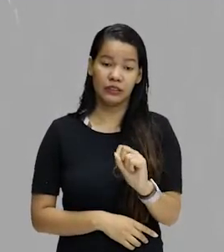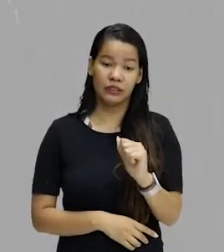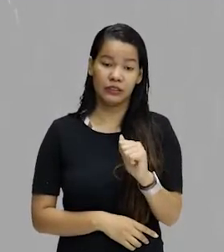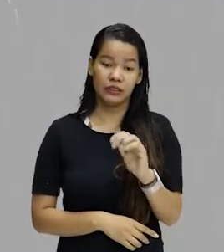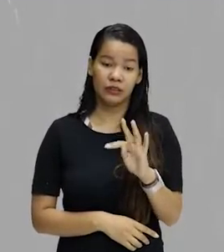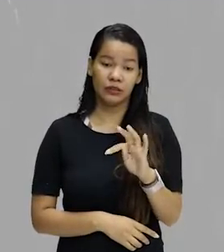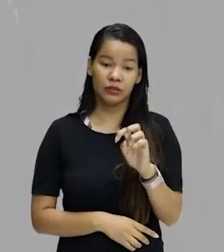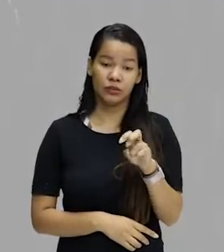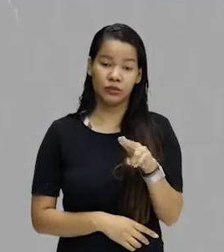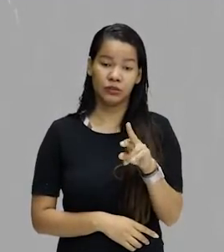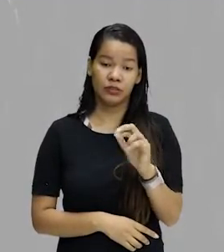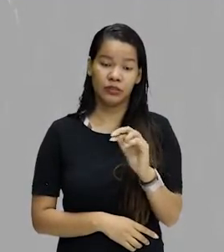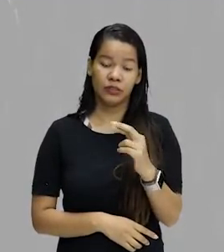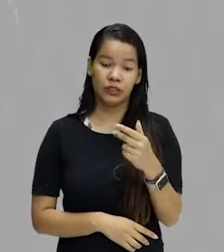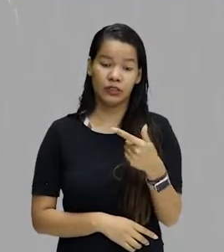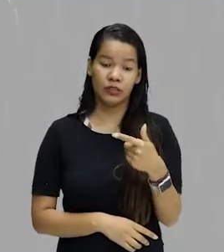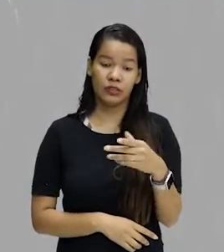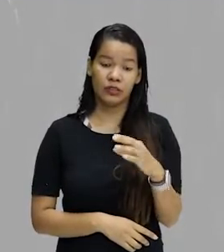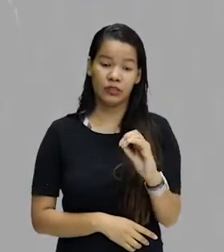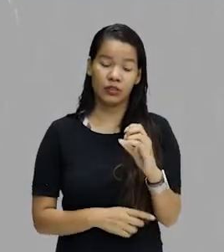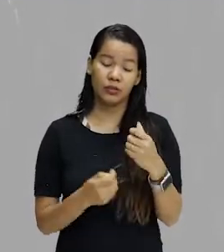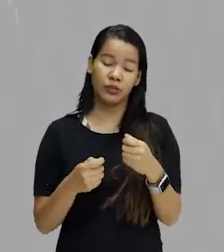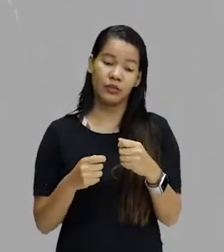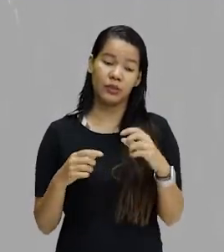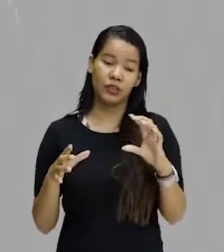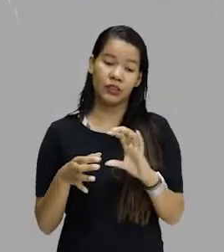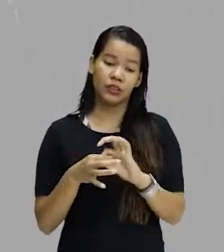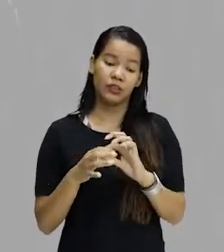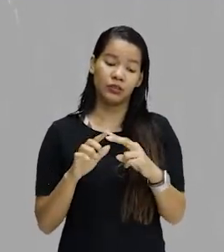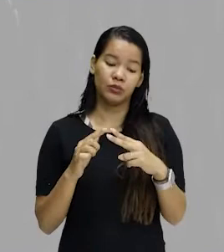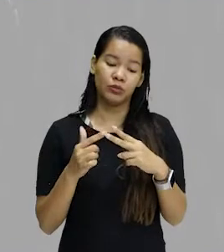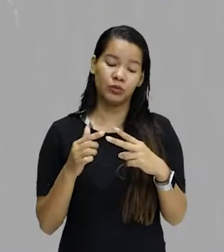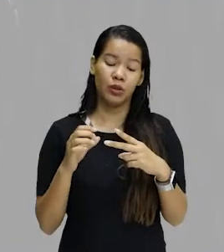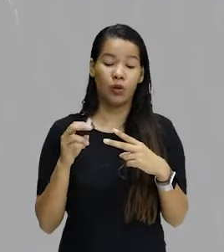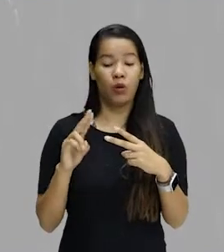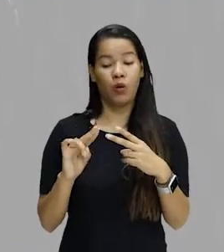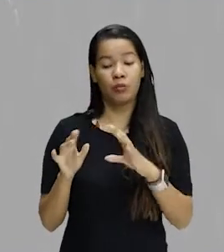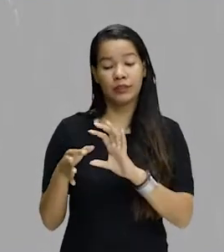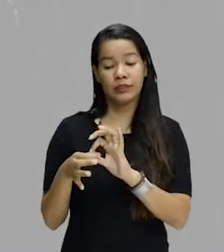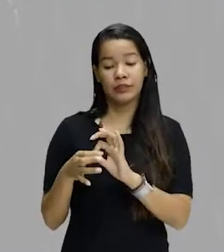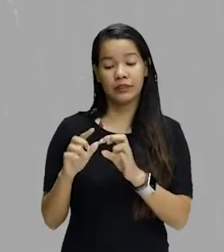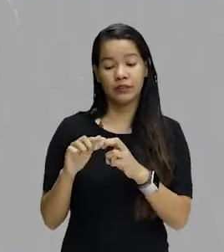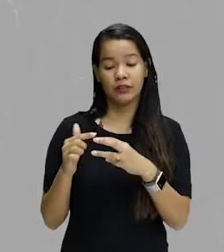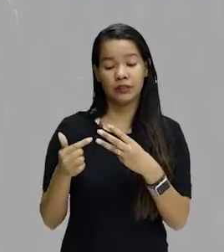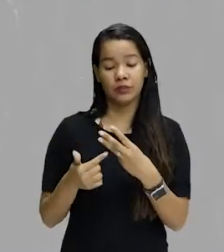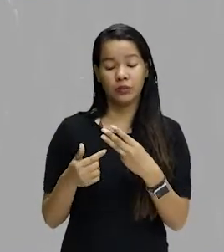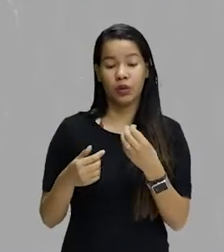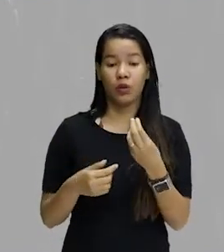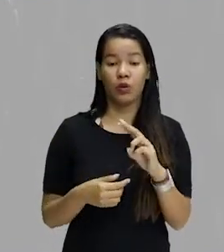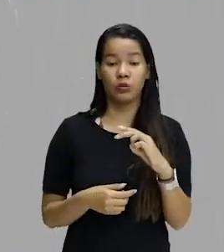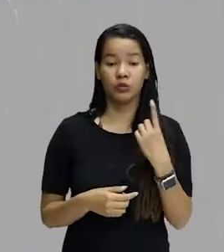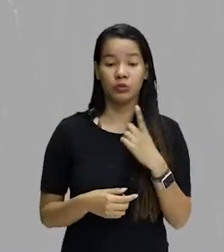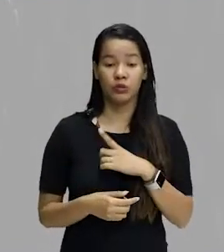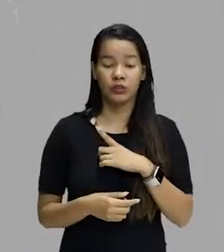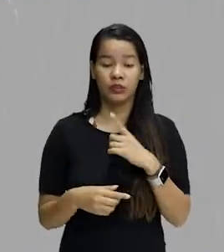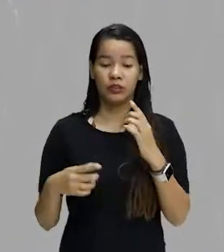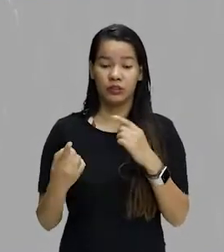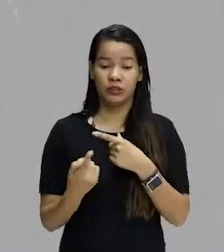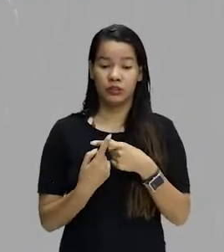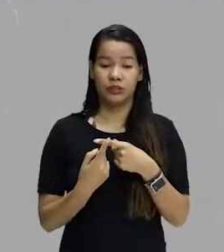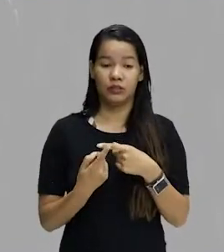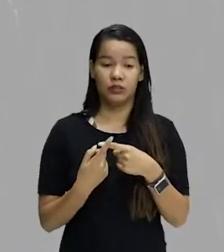ligação dupla ou uma ligação tripla, certo? Uma insaturação. Ou então nós vamos adicionar a um